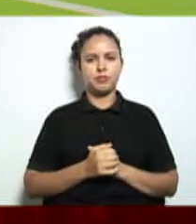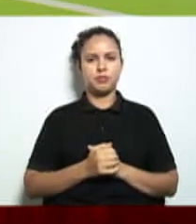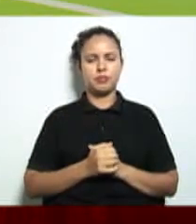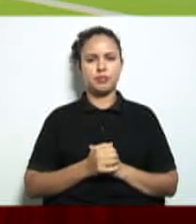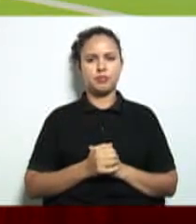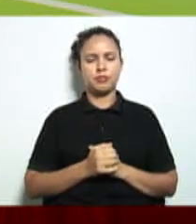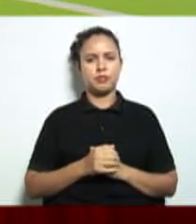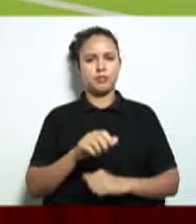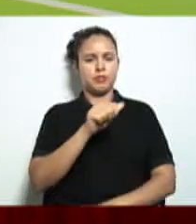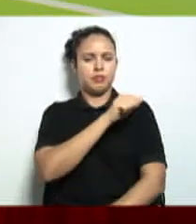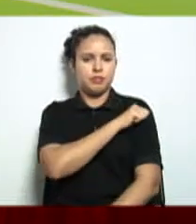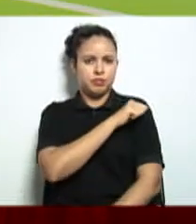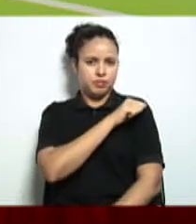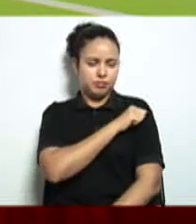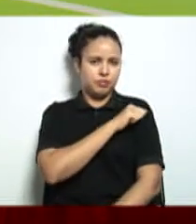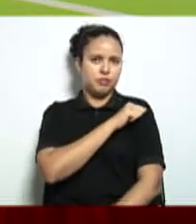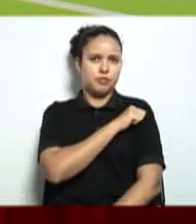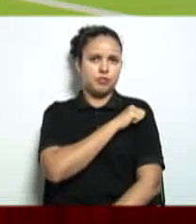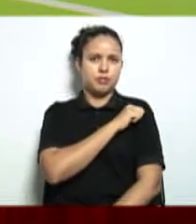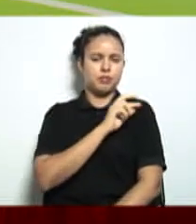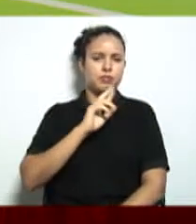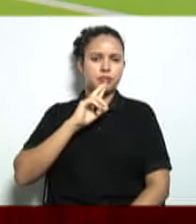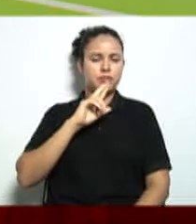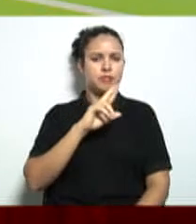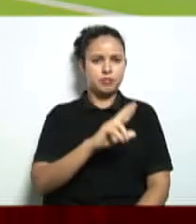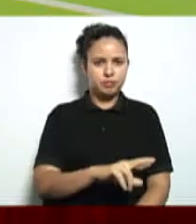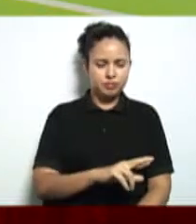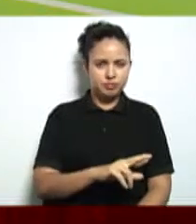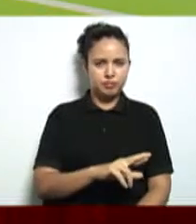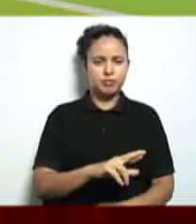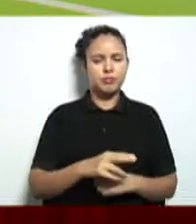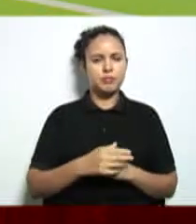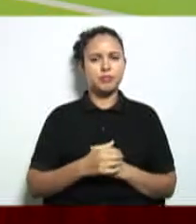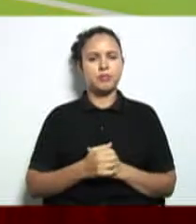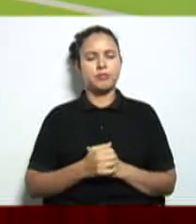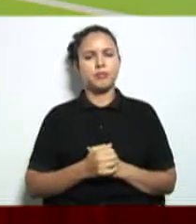a aluna Rosângela, da Escola Nilo Coelho.